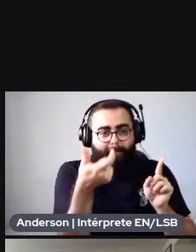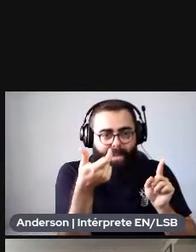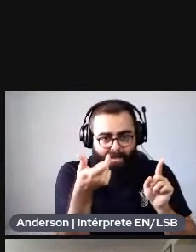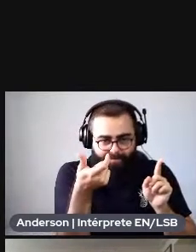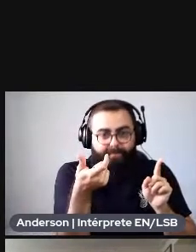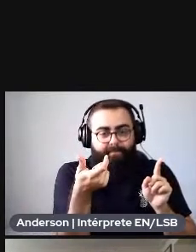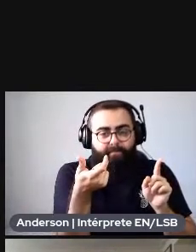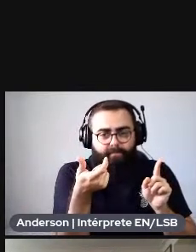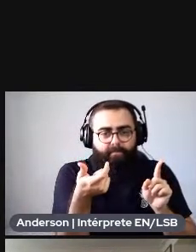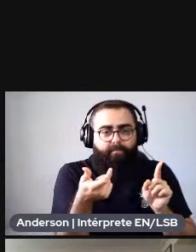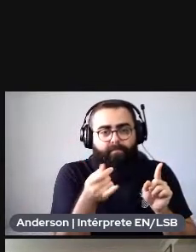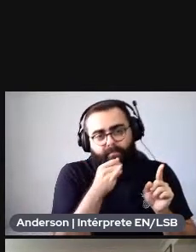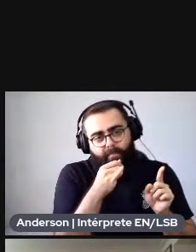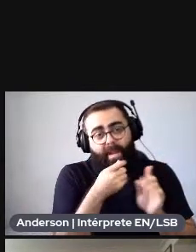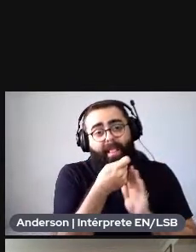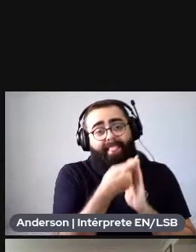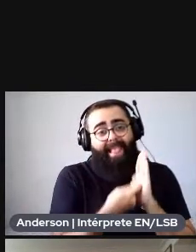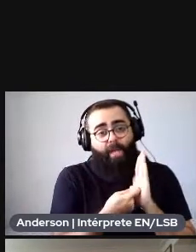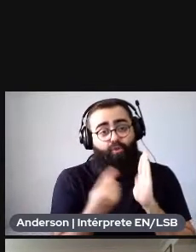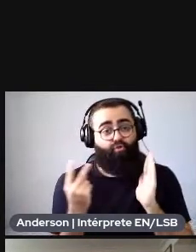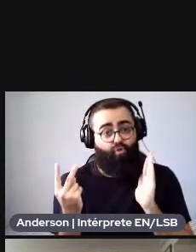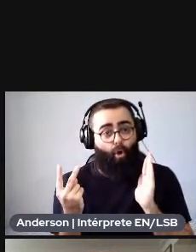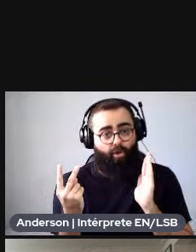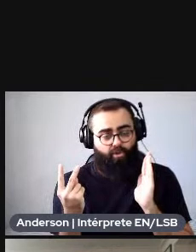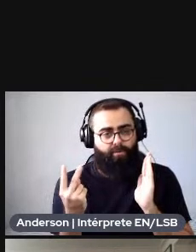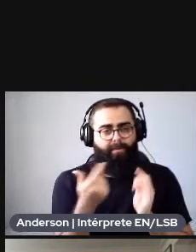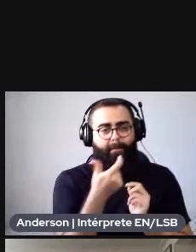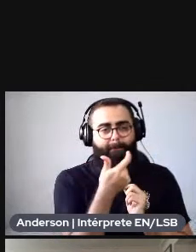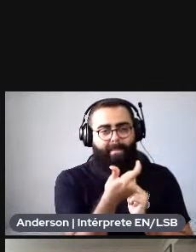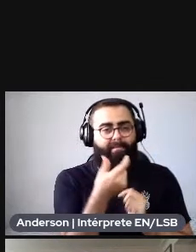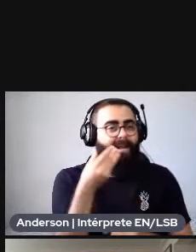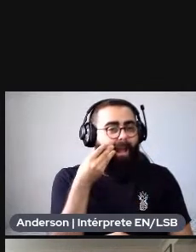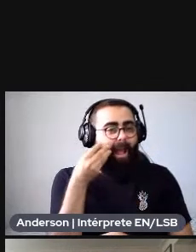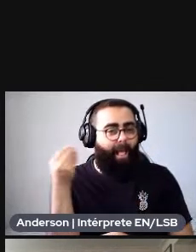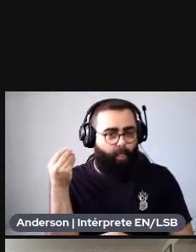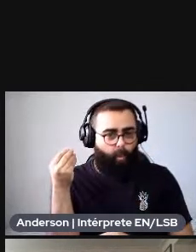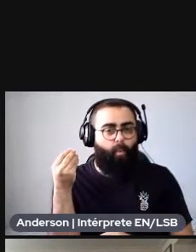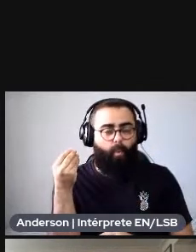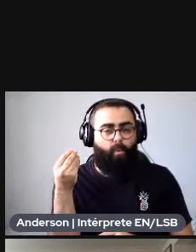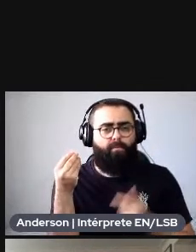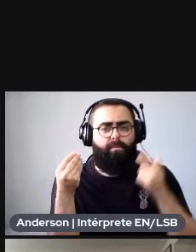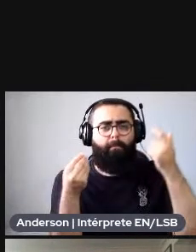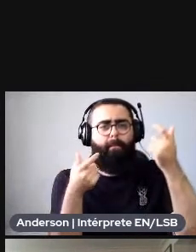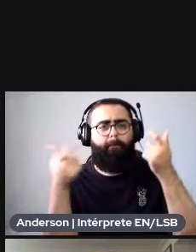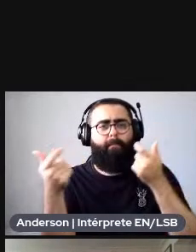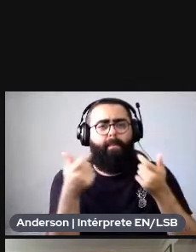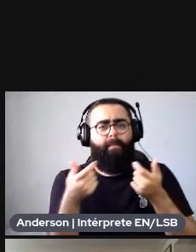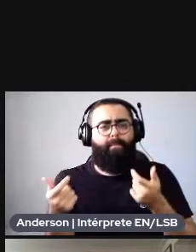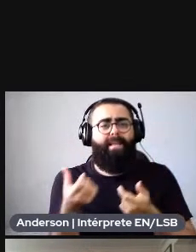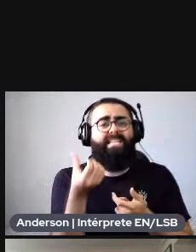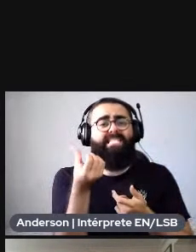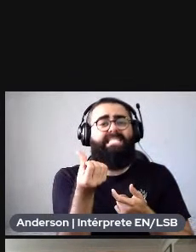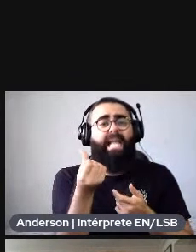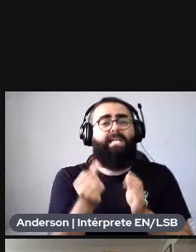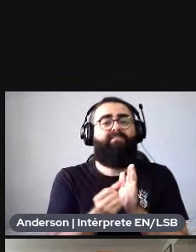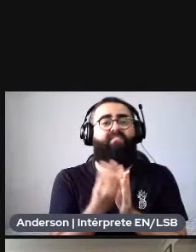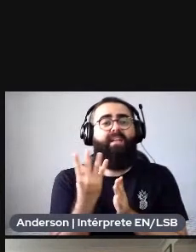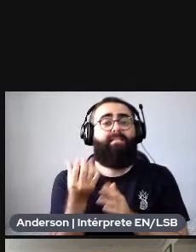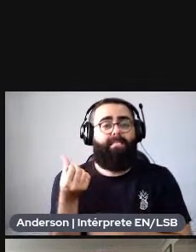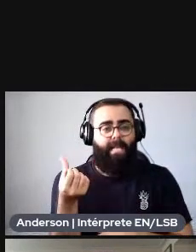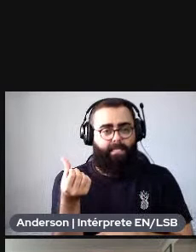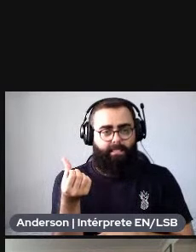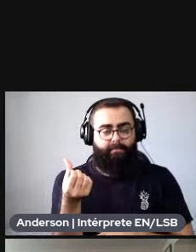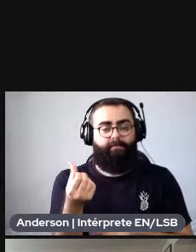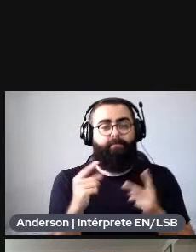falar, por exemplo, da palavra cat, não é? Que aparece 6 vezes, e no texto 3, o